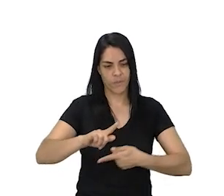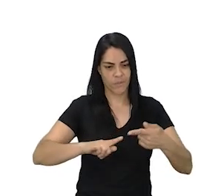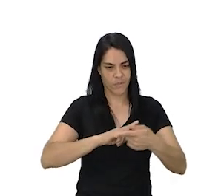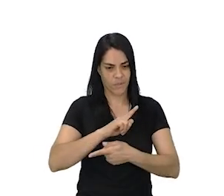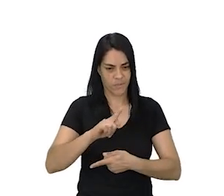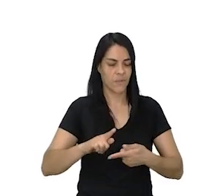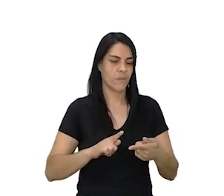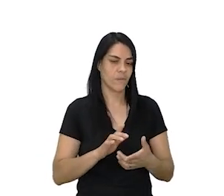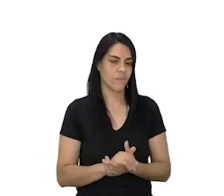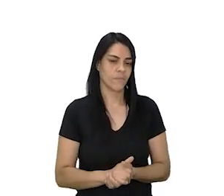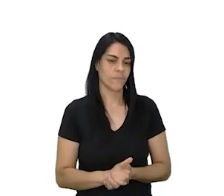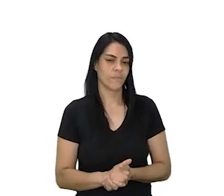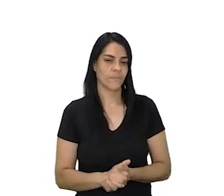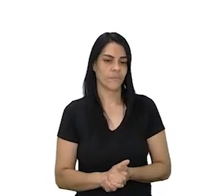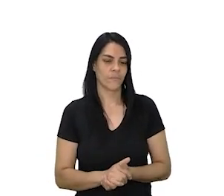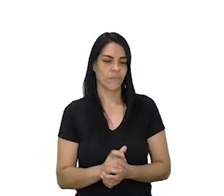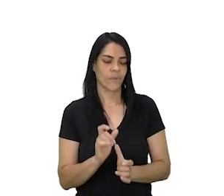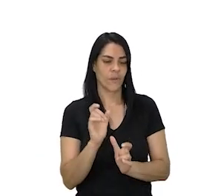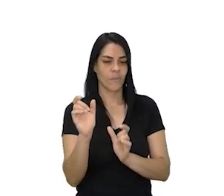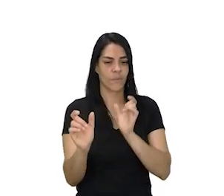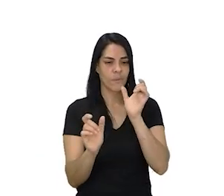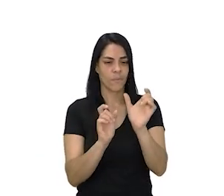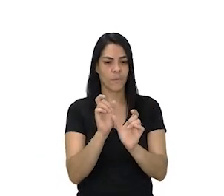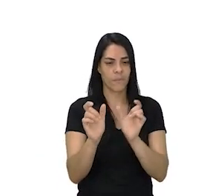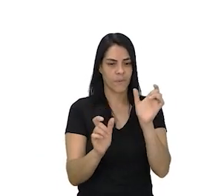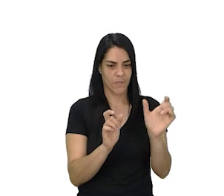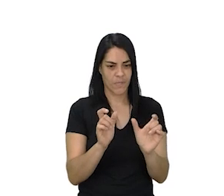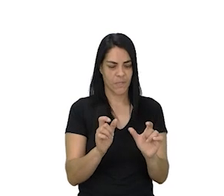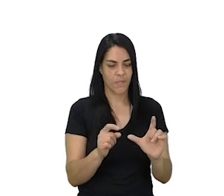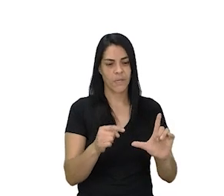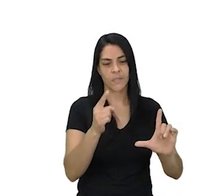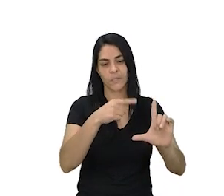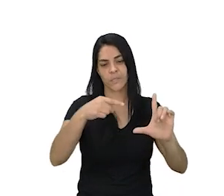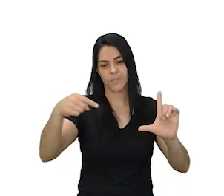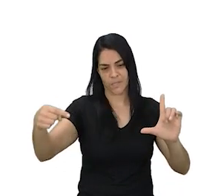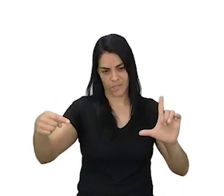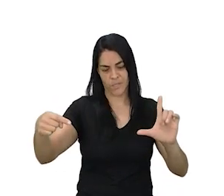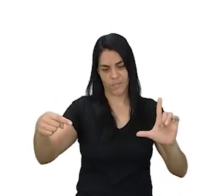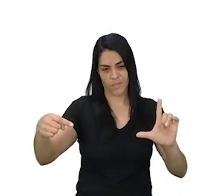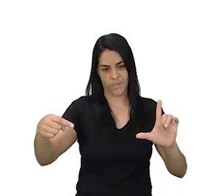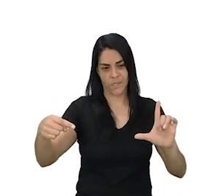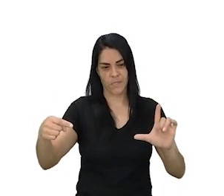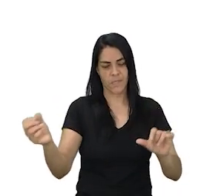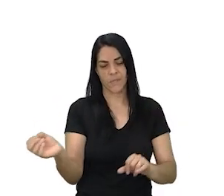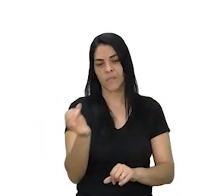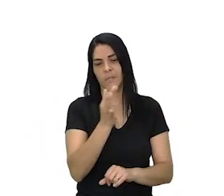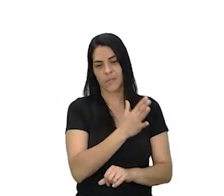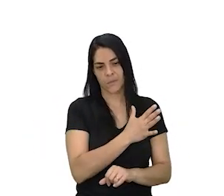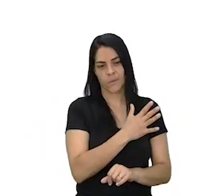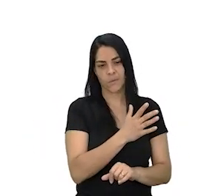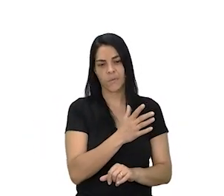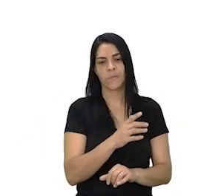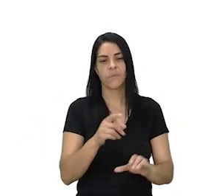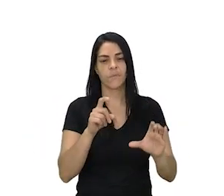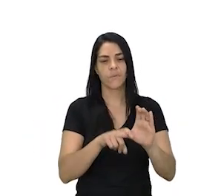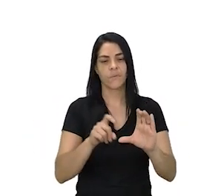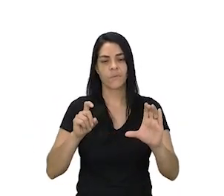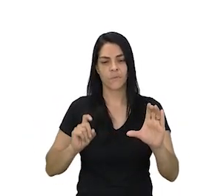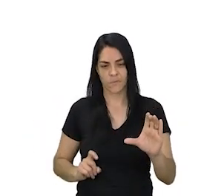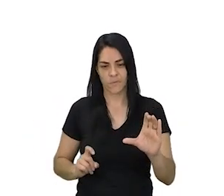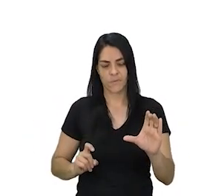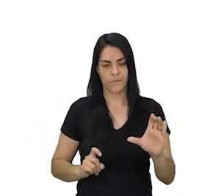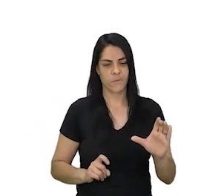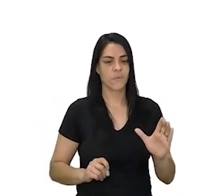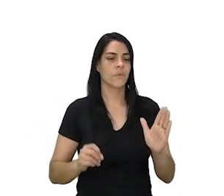probabilidade estatística, que é um elemento novo, ela foi desmembrado no